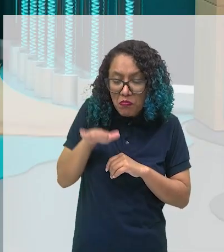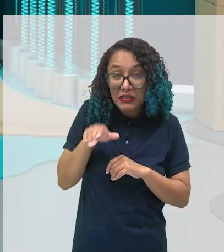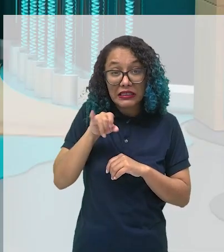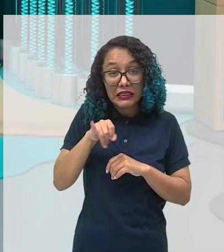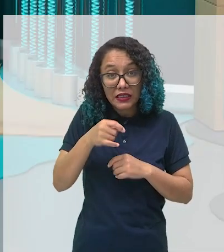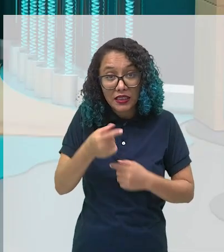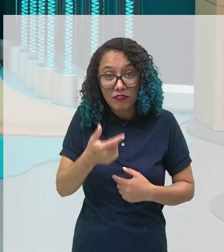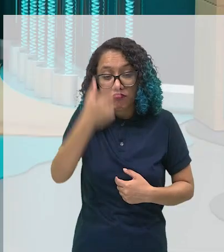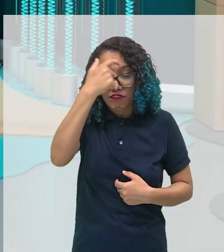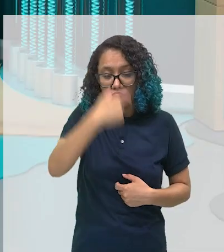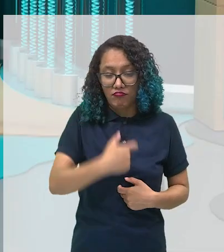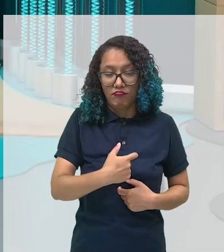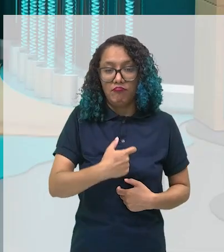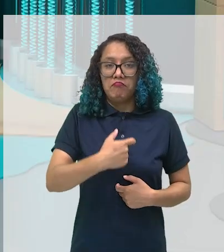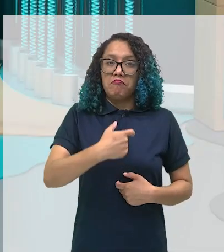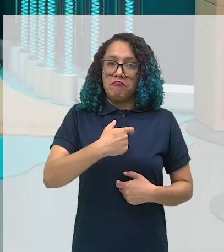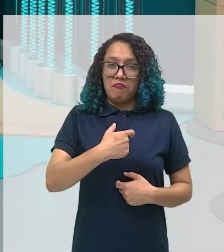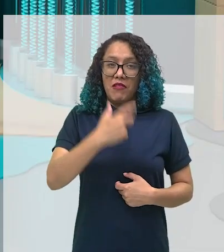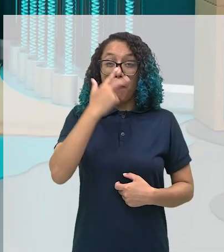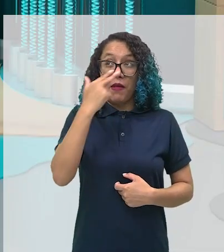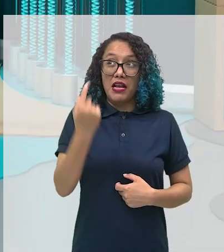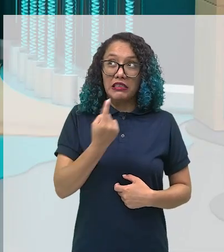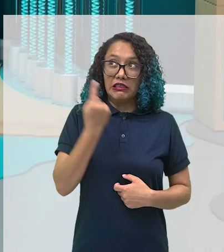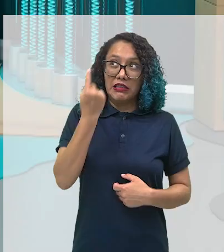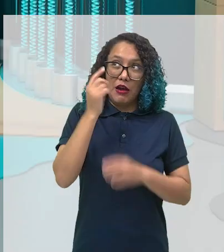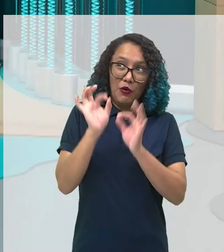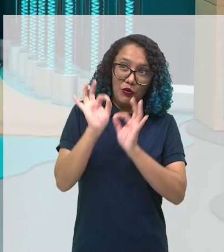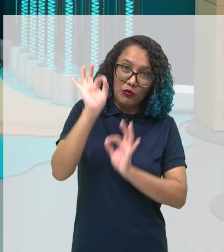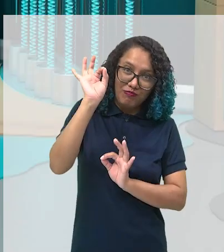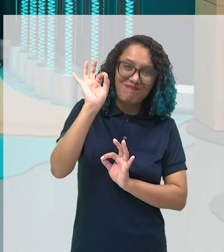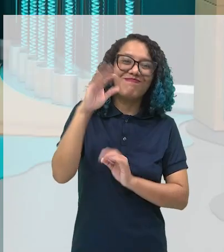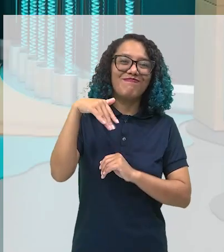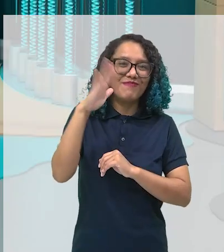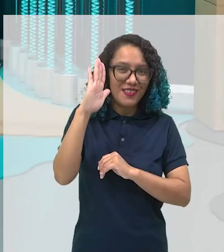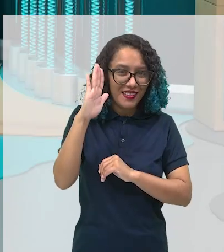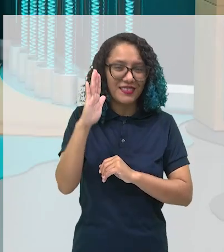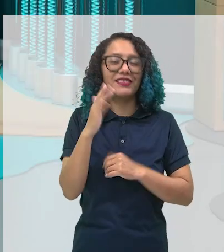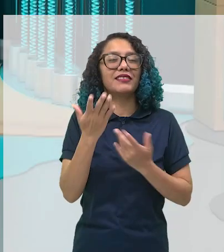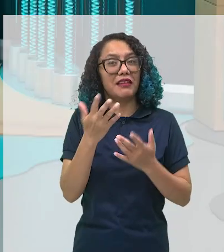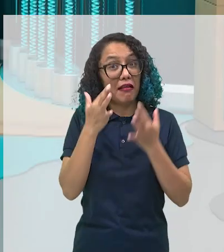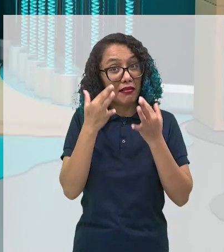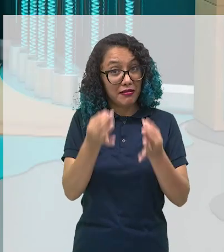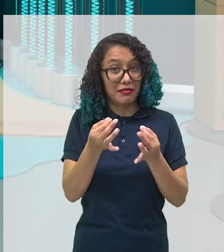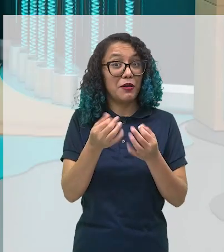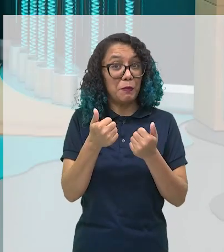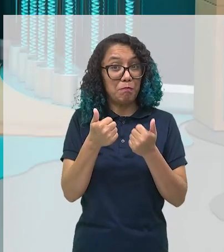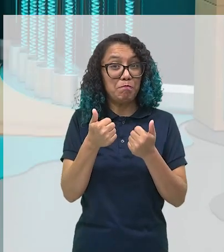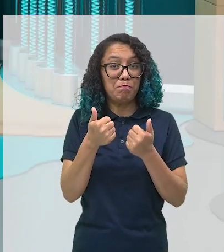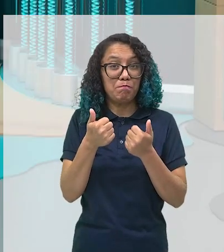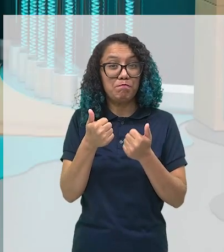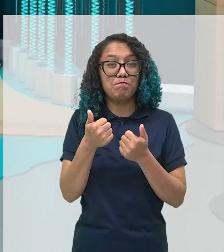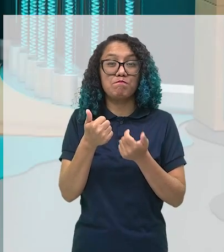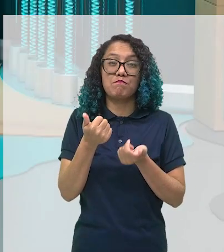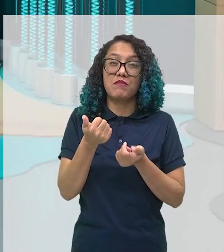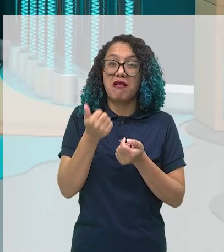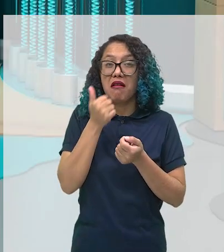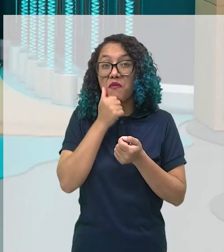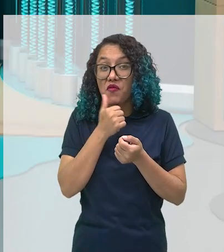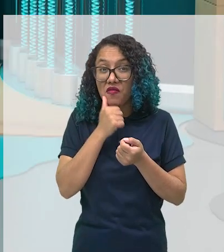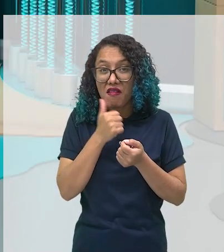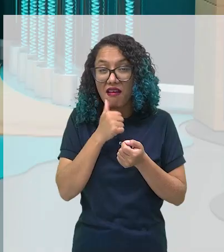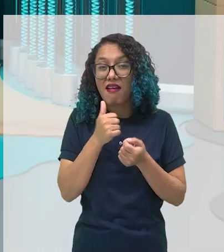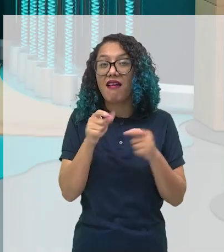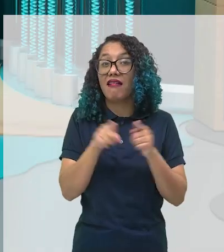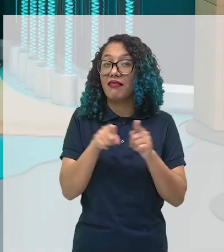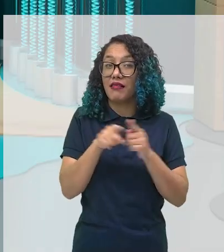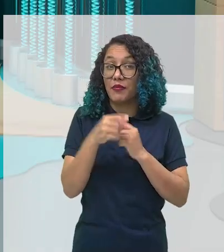a sua postura, você até ganha um pouco mais de estatura. Então, prestem bem atenção aí, pessoal, as mulheres, as meninas,